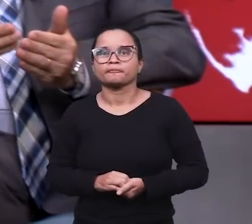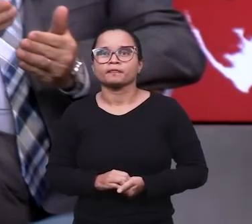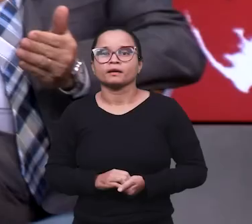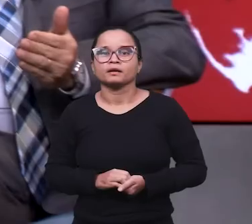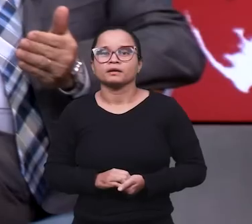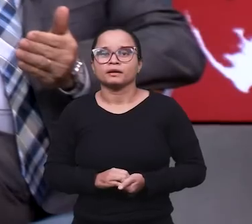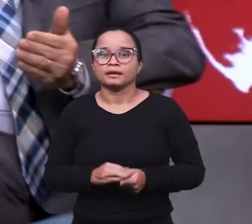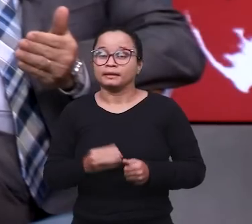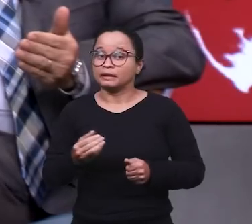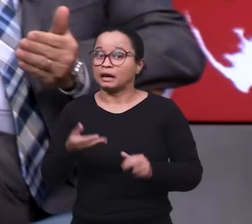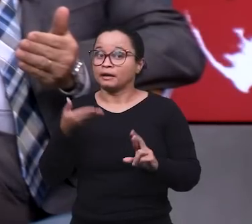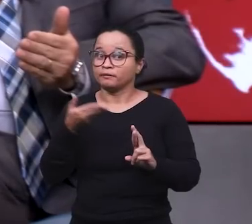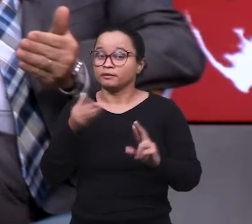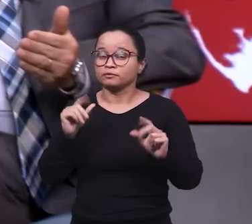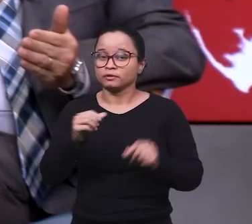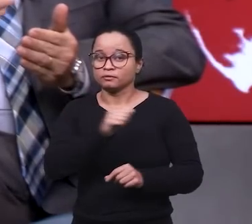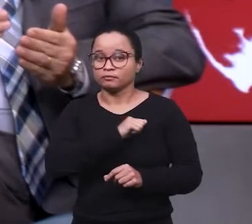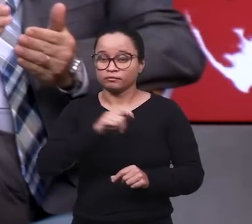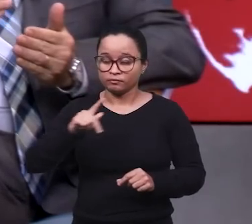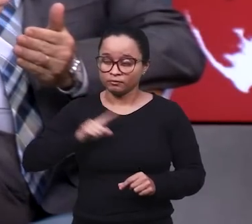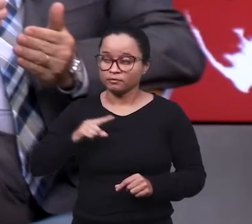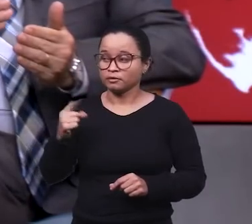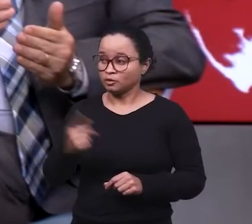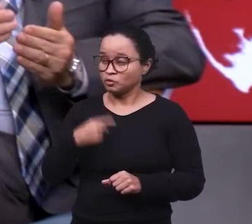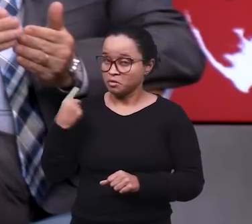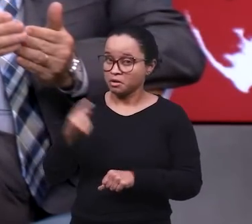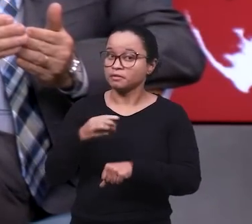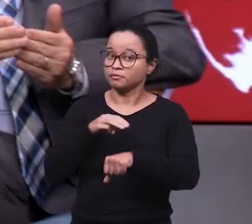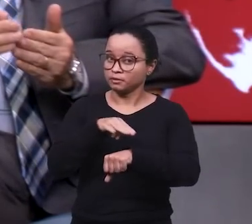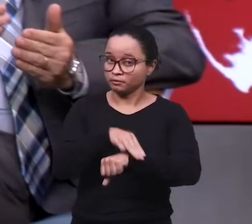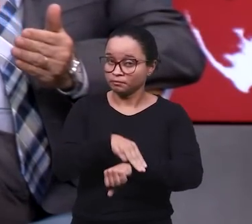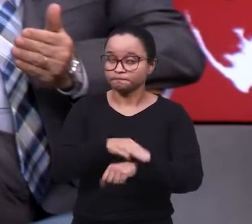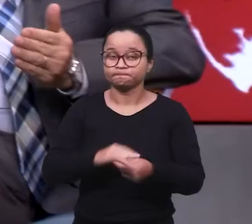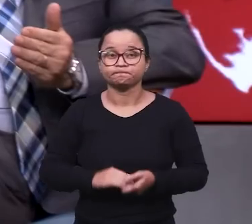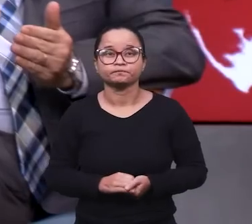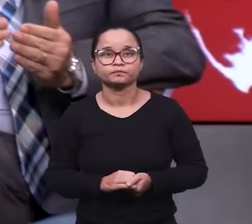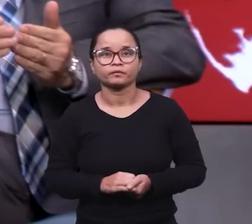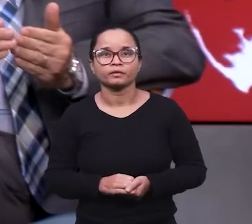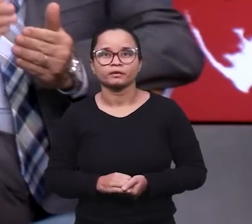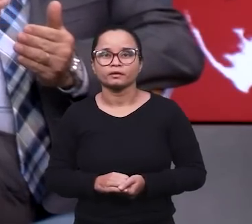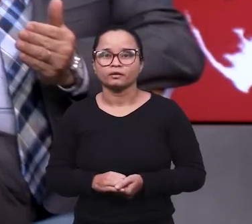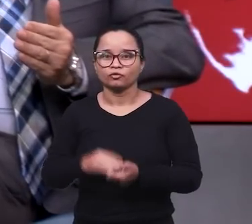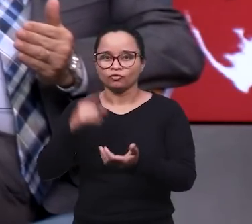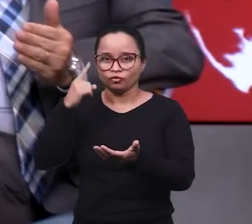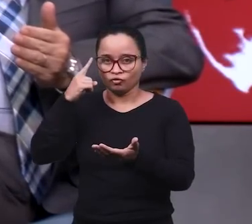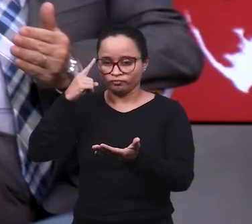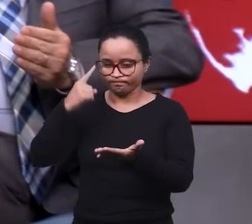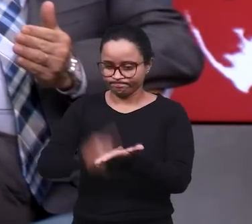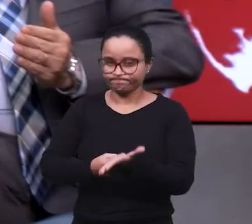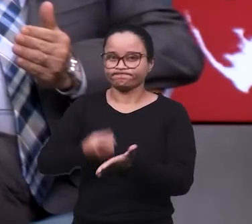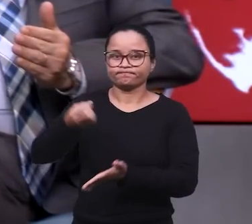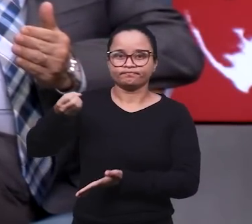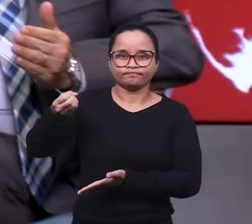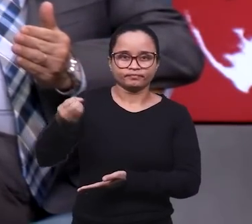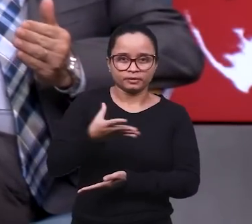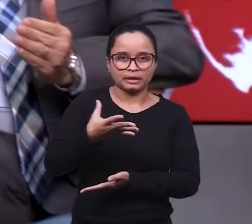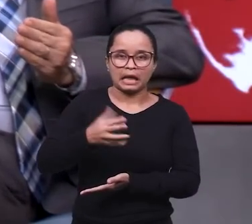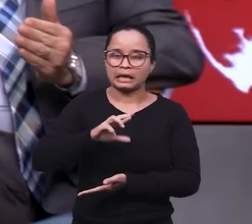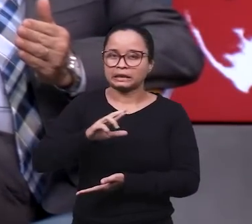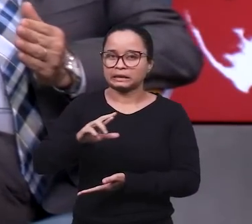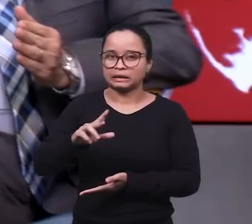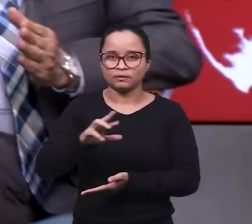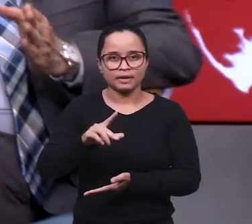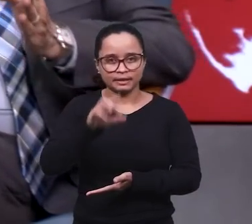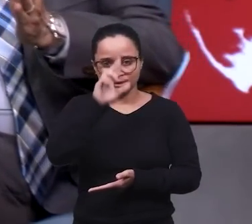referindo aos apóstolos, e nos fez ministro de um novo pacto, não